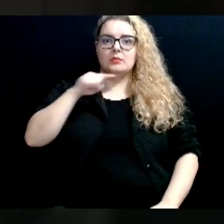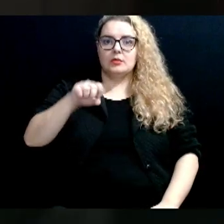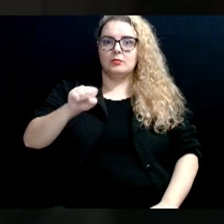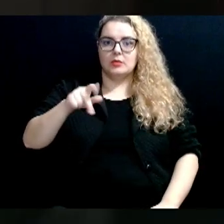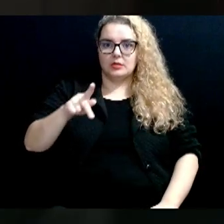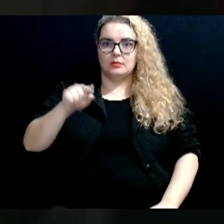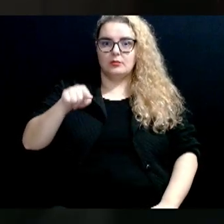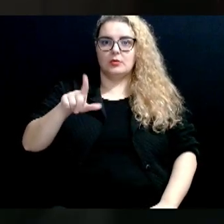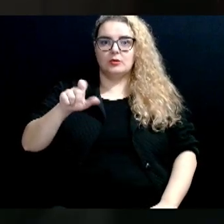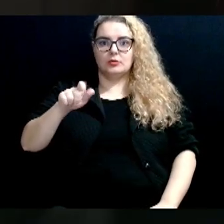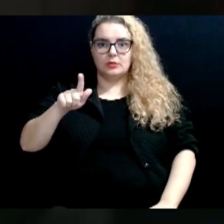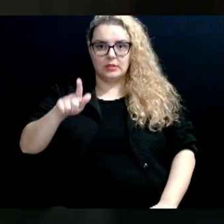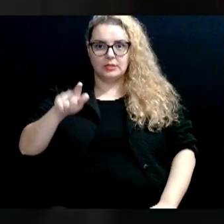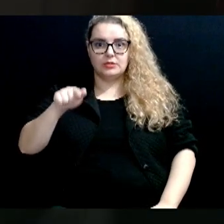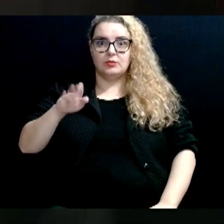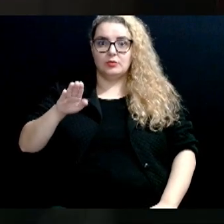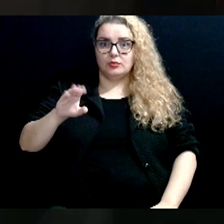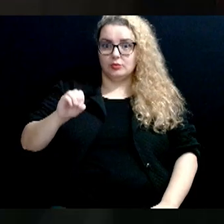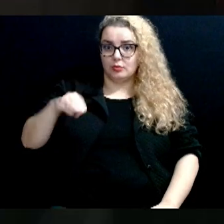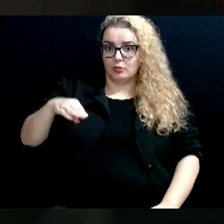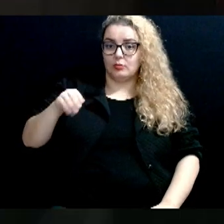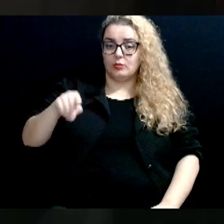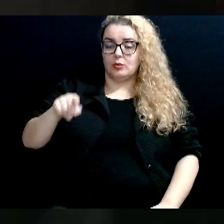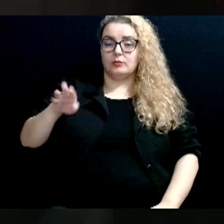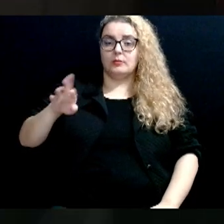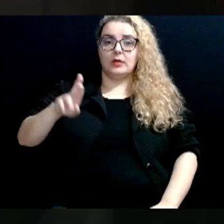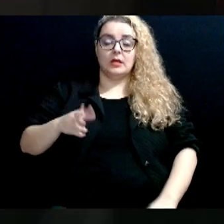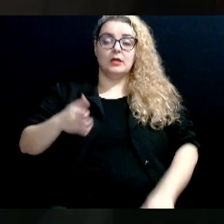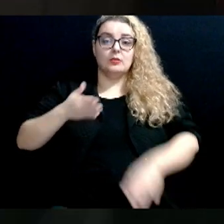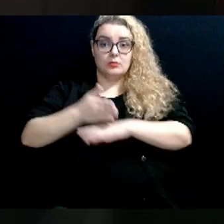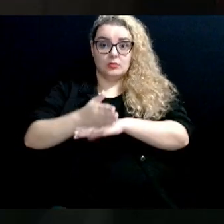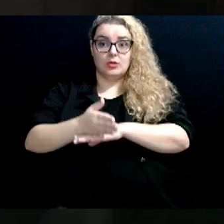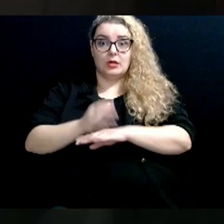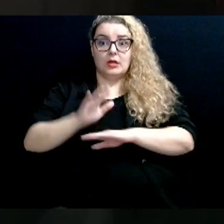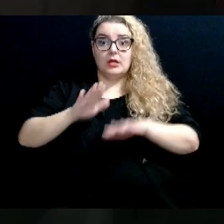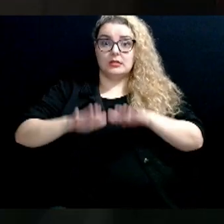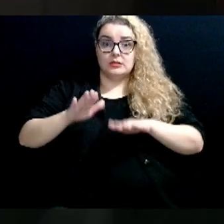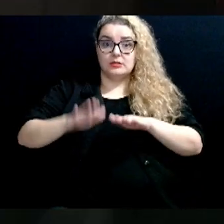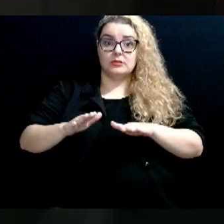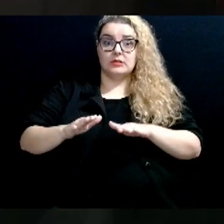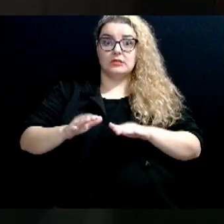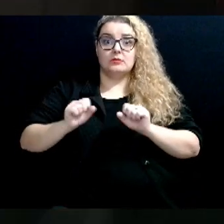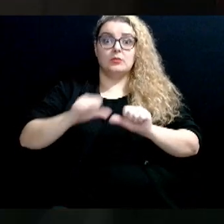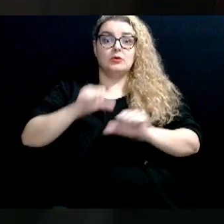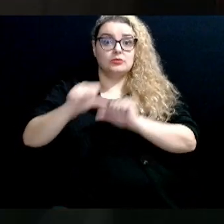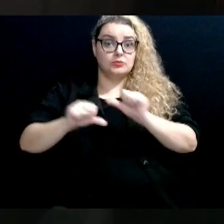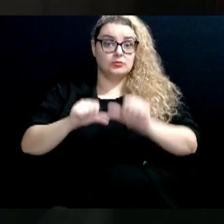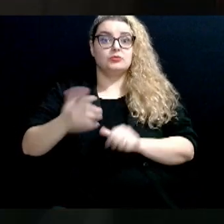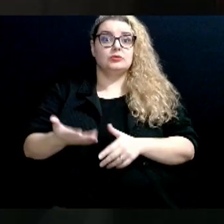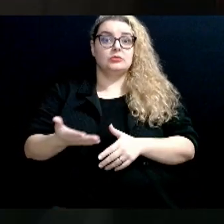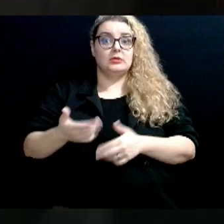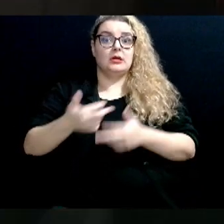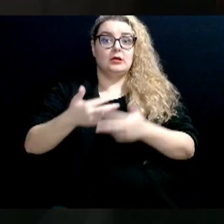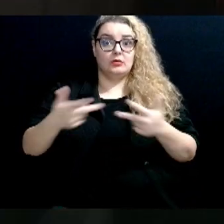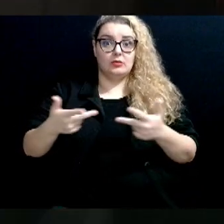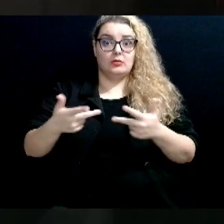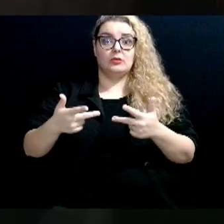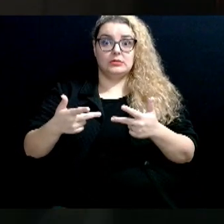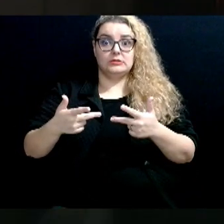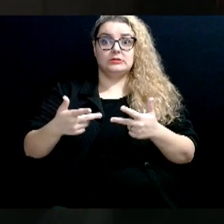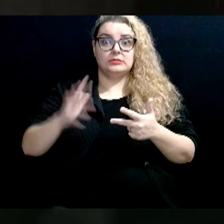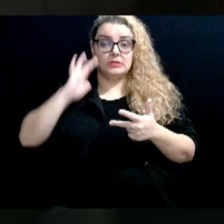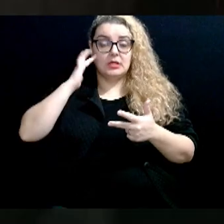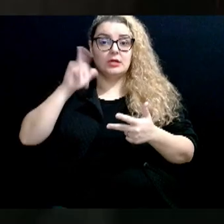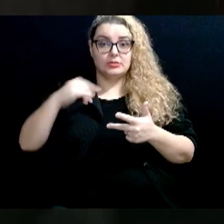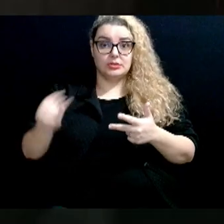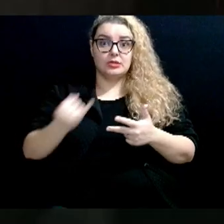campinas.sp.leg.br. A sua participação é muito importante. De repente você pode mudar aí algo que você acha que é importante no seu bairro,